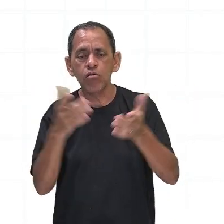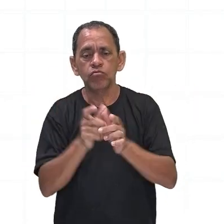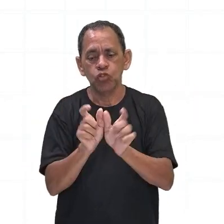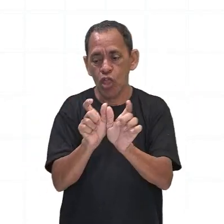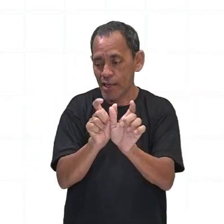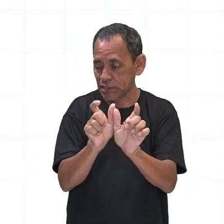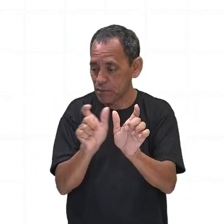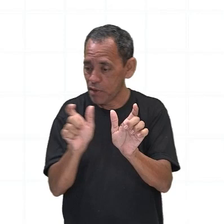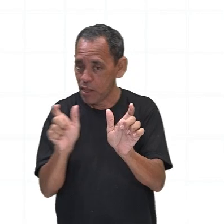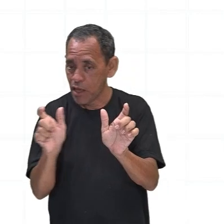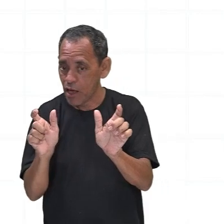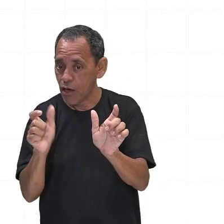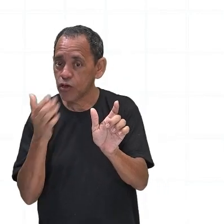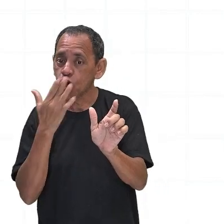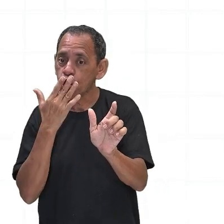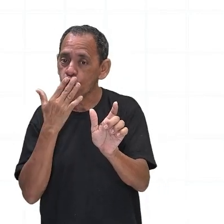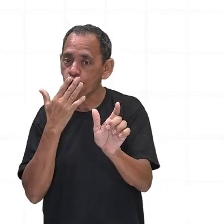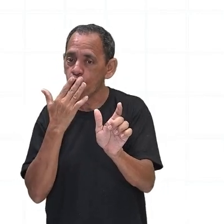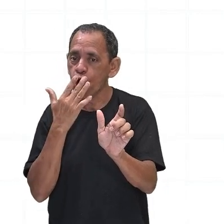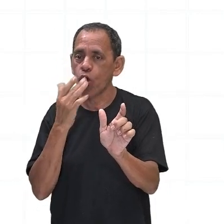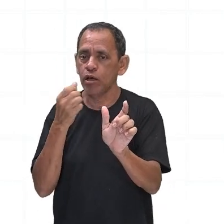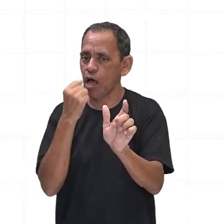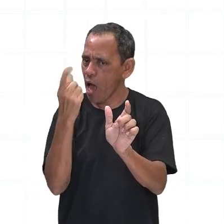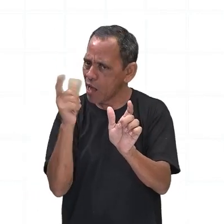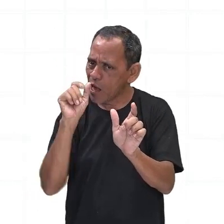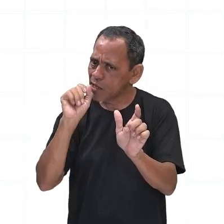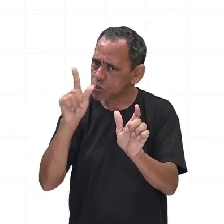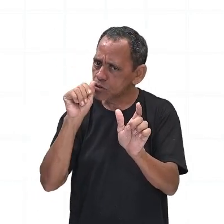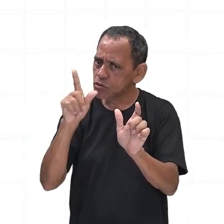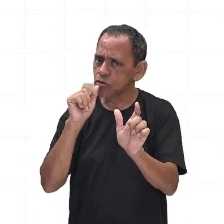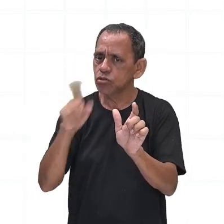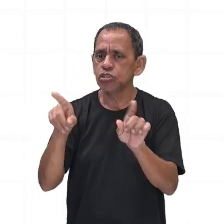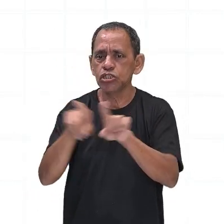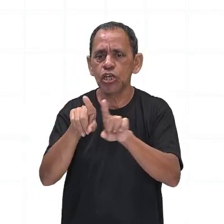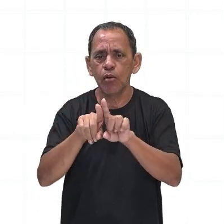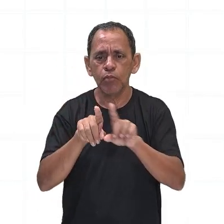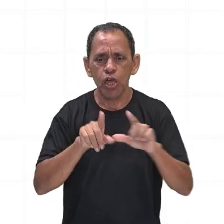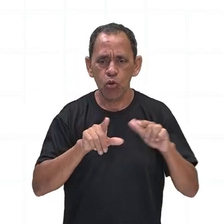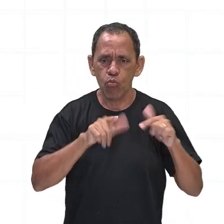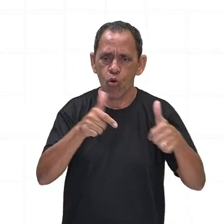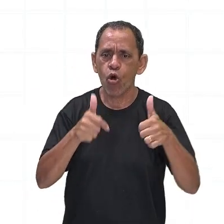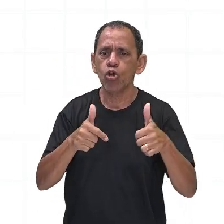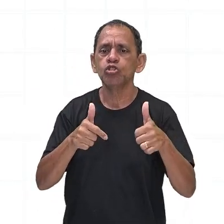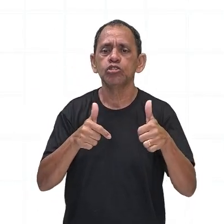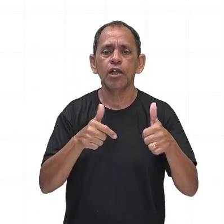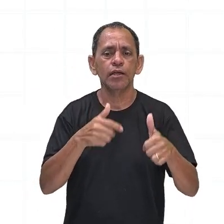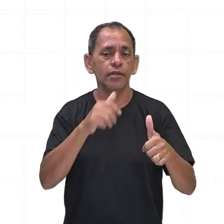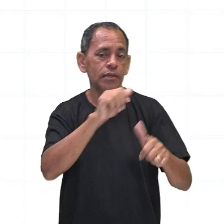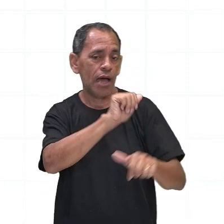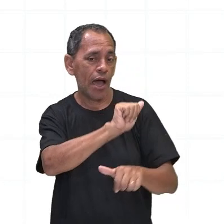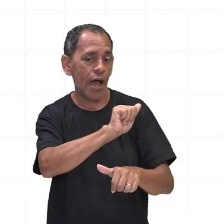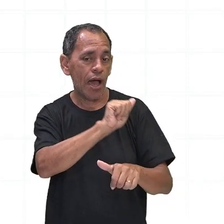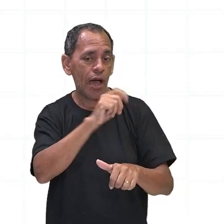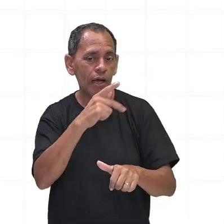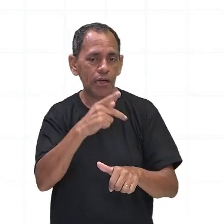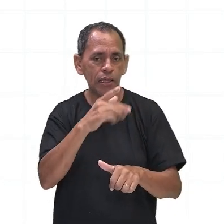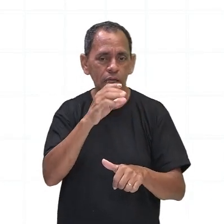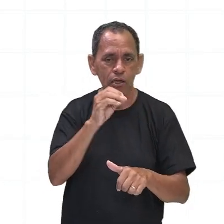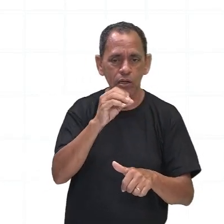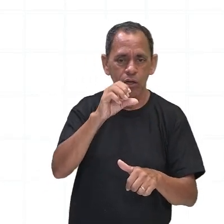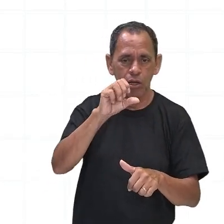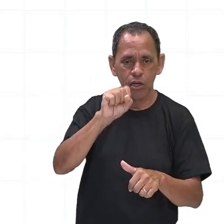expressão explicativa que exerce exatamente a função de aposto, ok, gente? Então, percebam